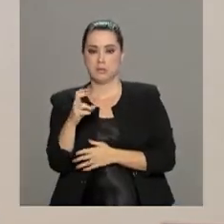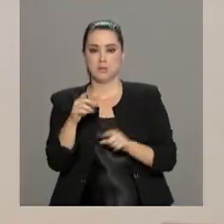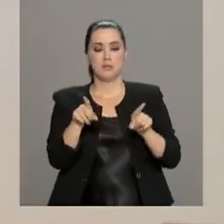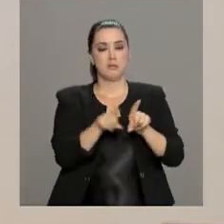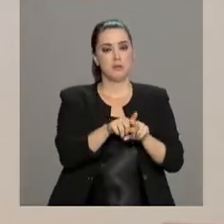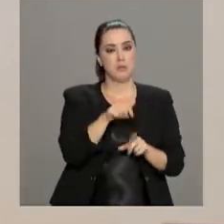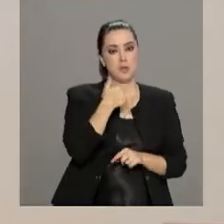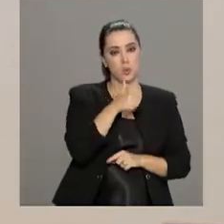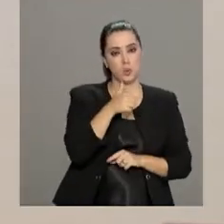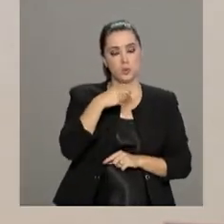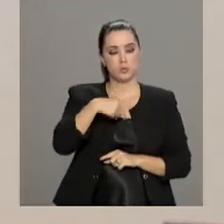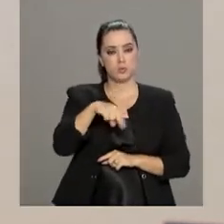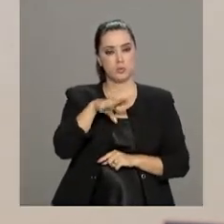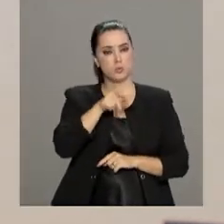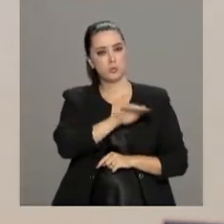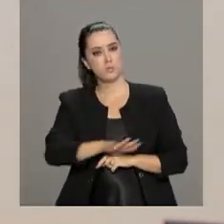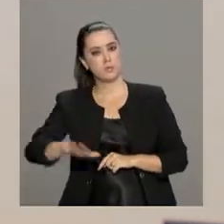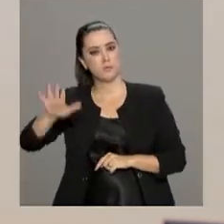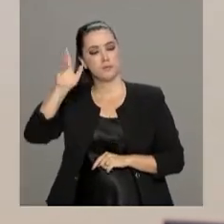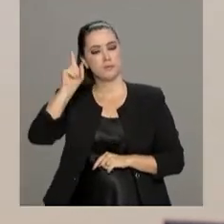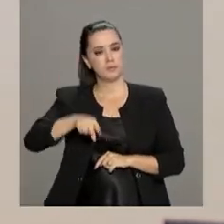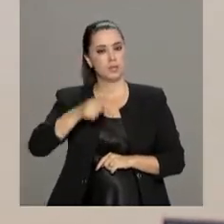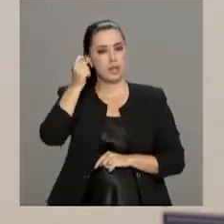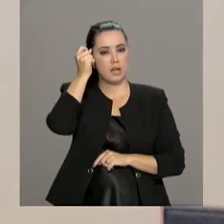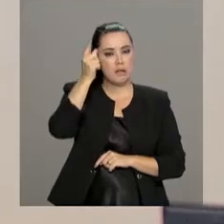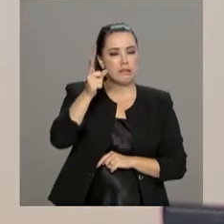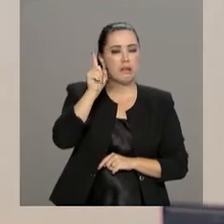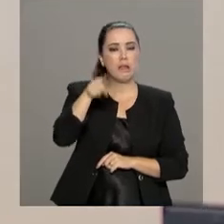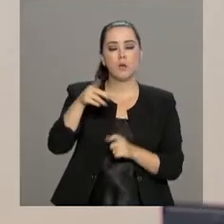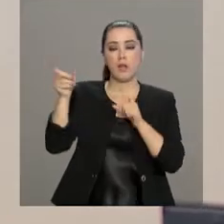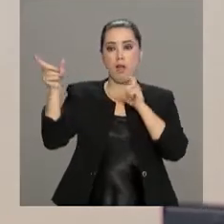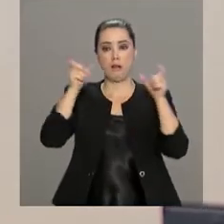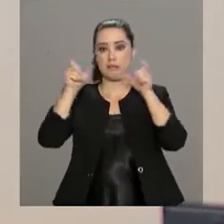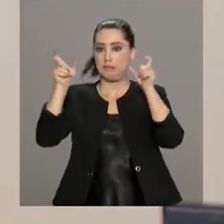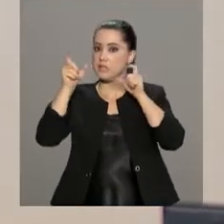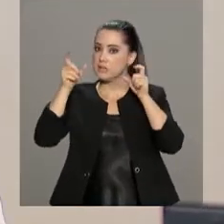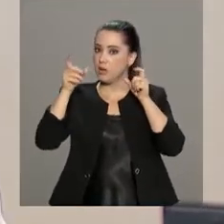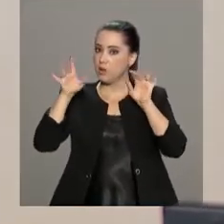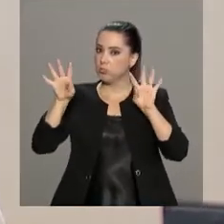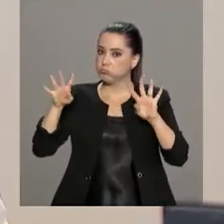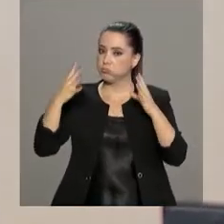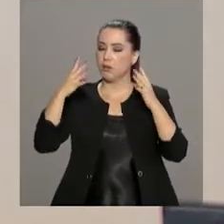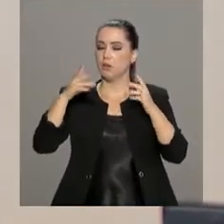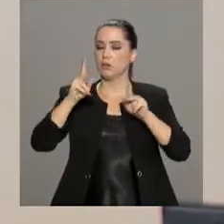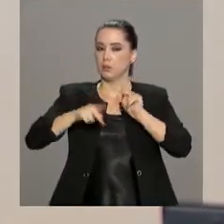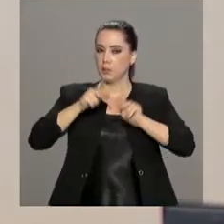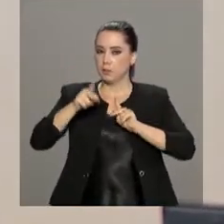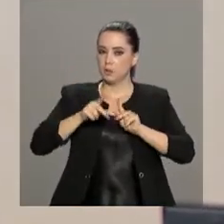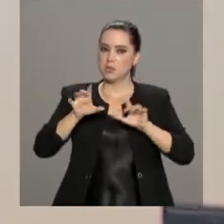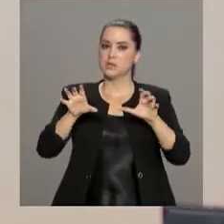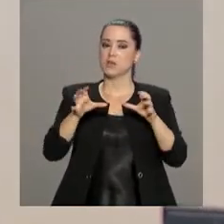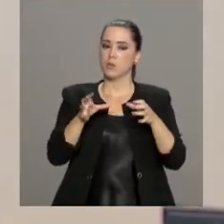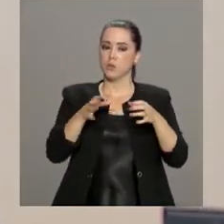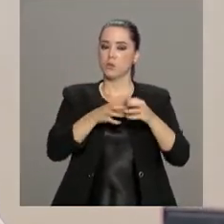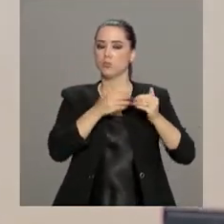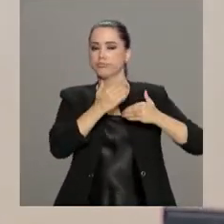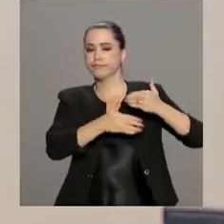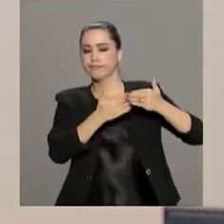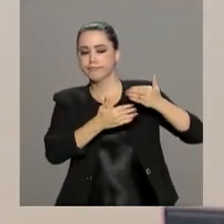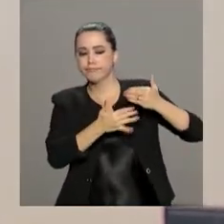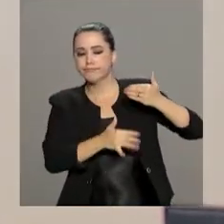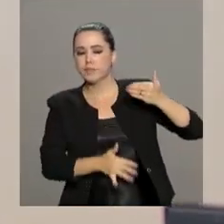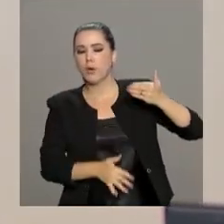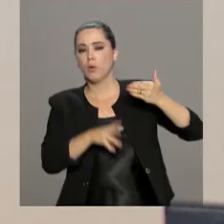e 11 de novembro em todo o país é alertar a população ea cadeia produtiva sobre a enorme